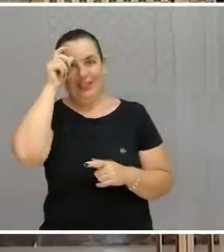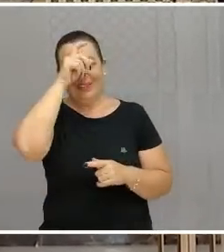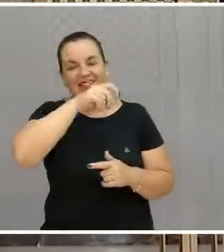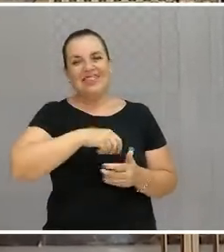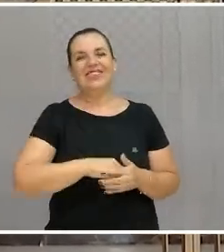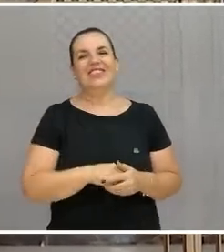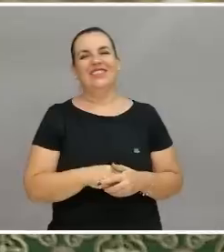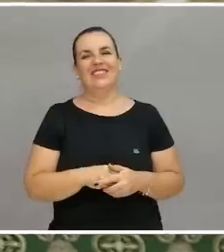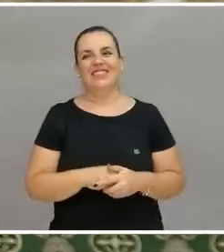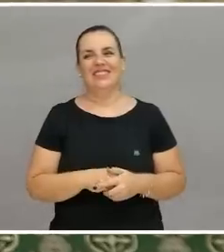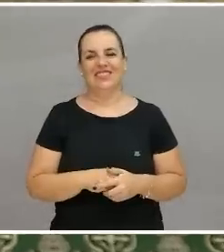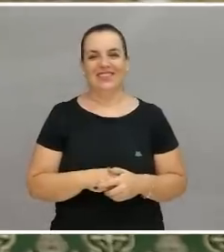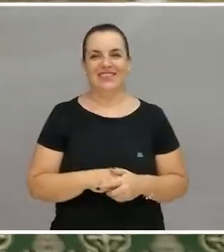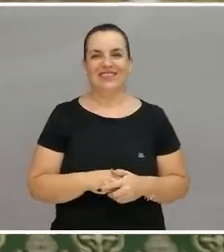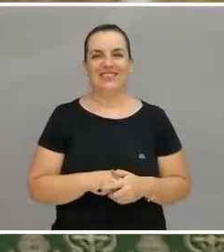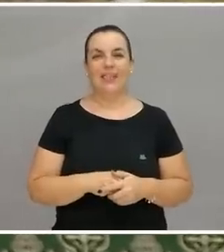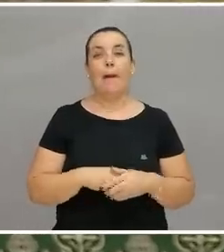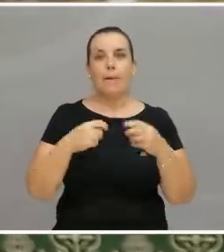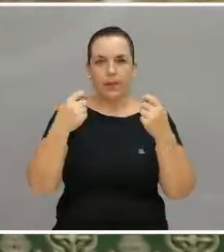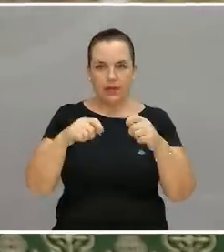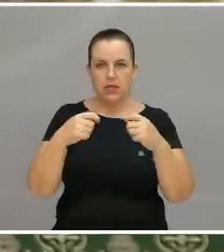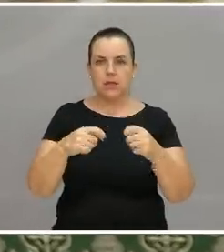necessária.